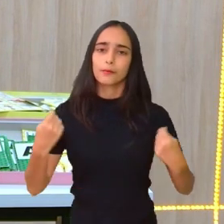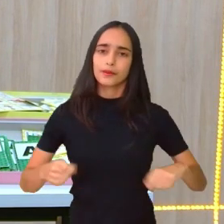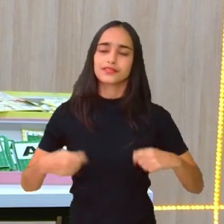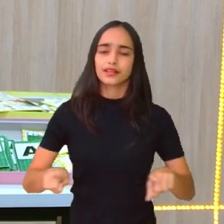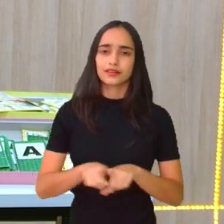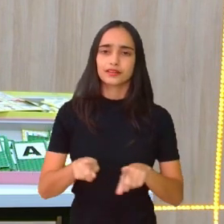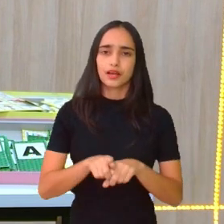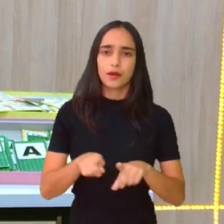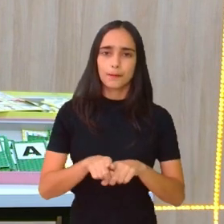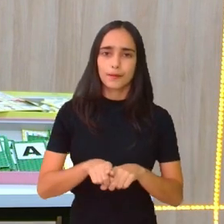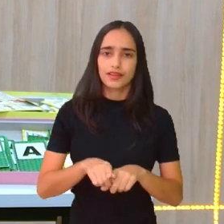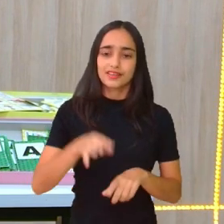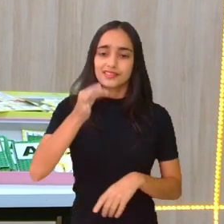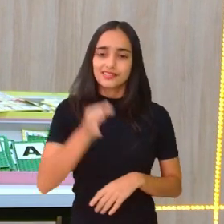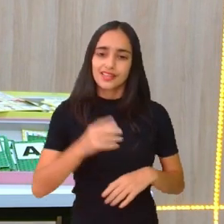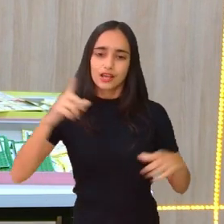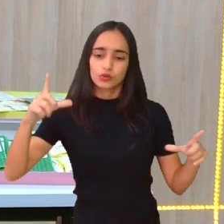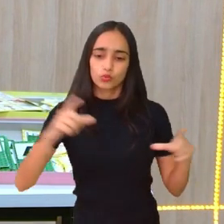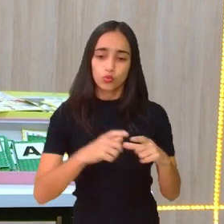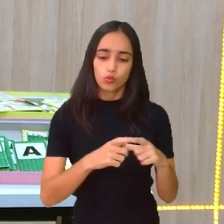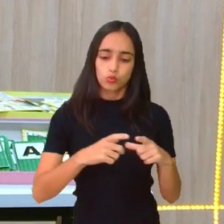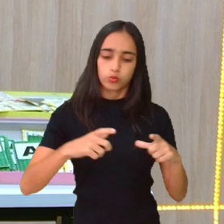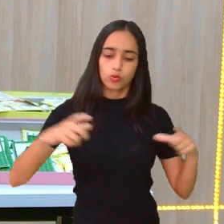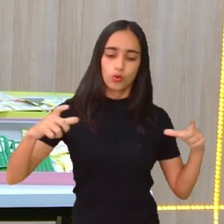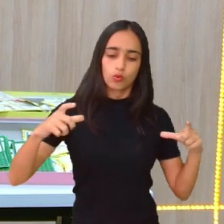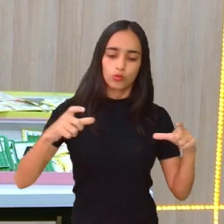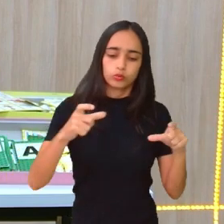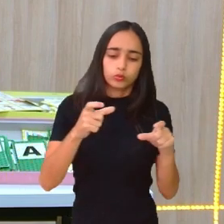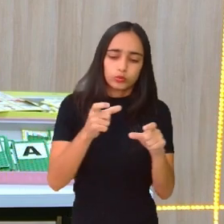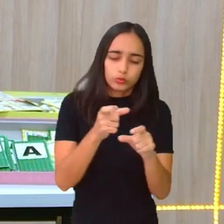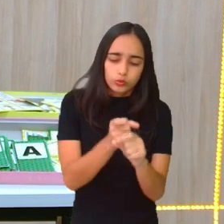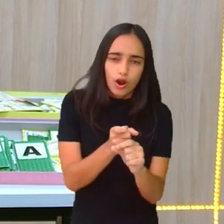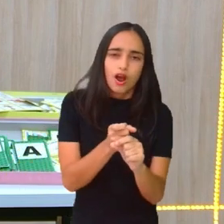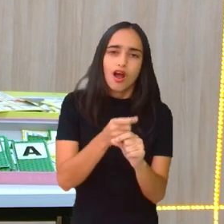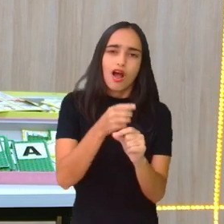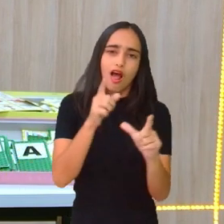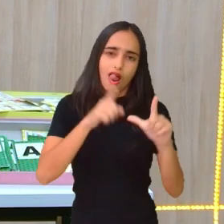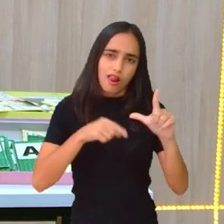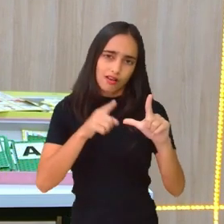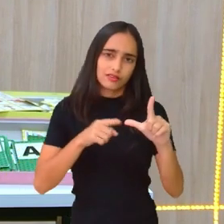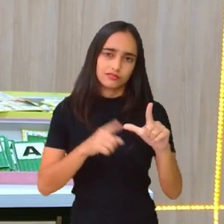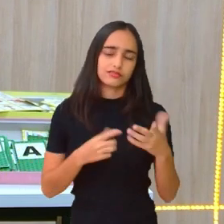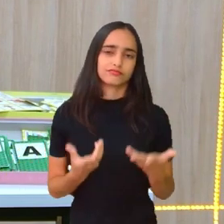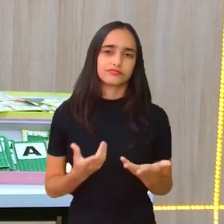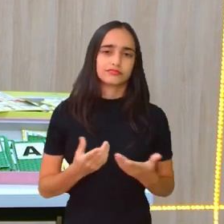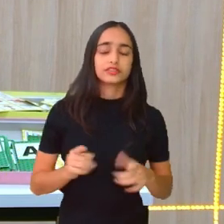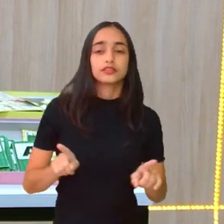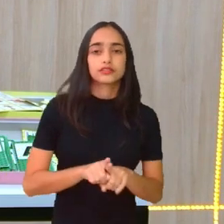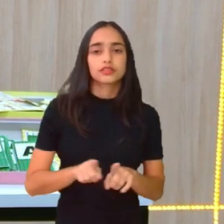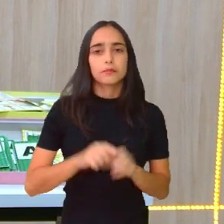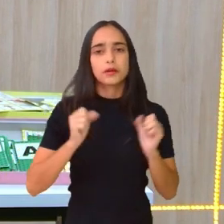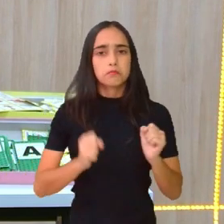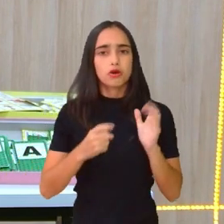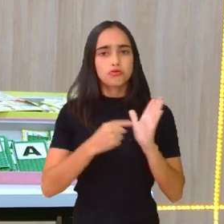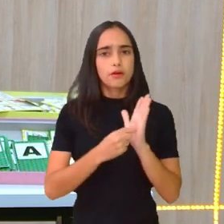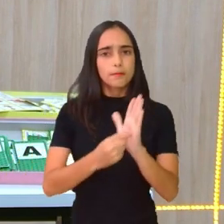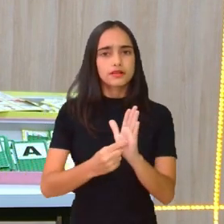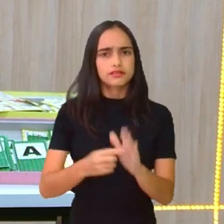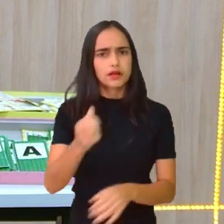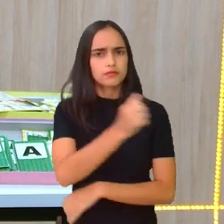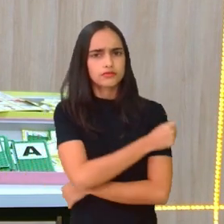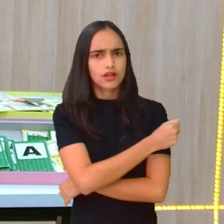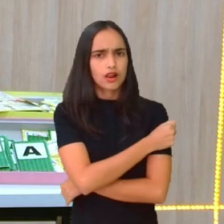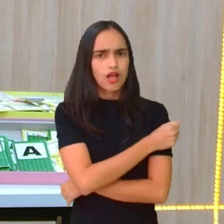gente possibilitar uma escrita sistemática e regular, a gente também pode apresentar para eles tipo uma lista